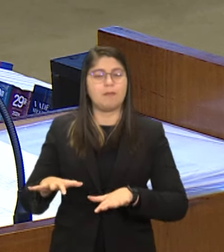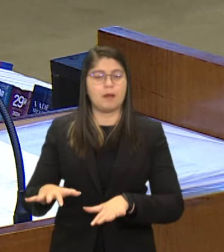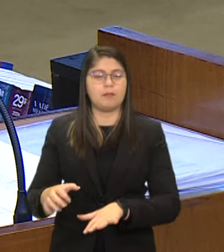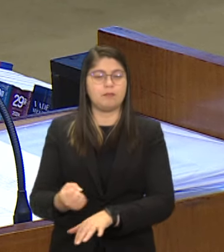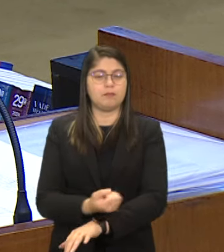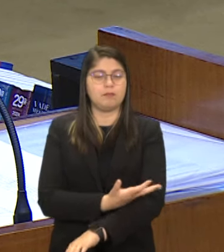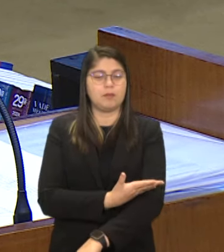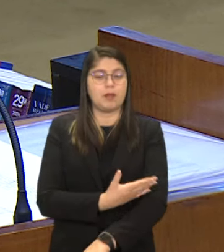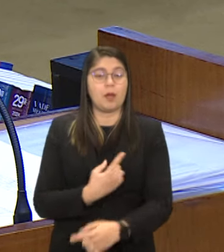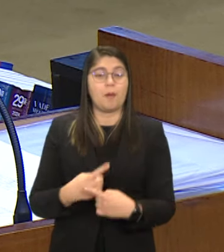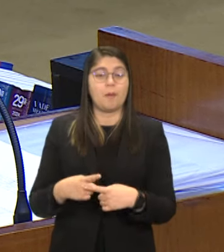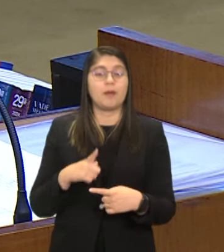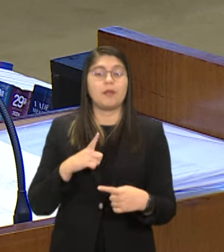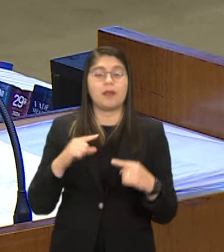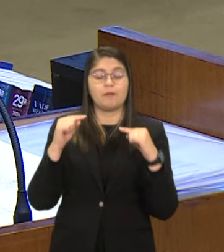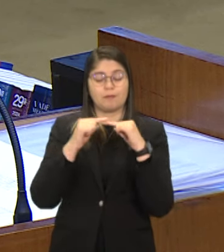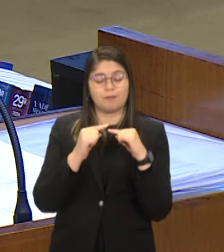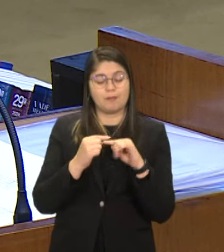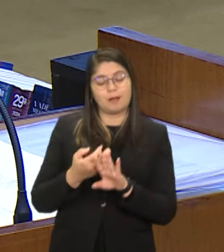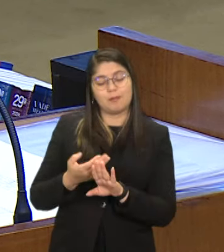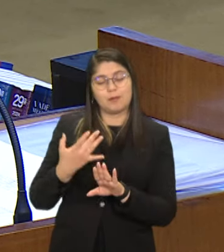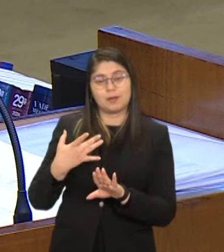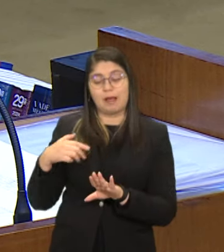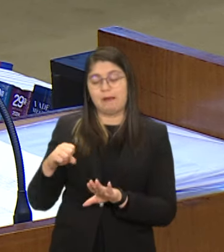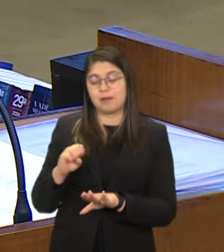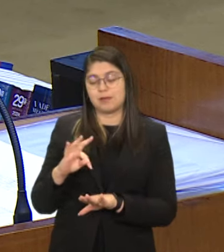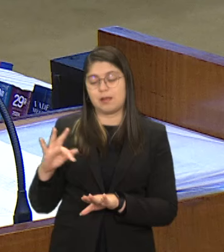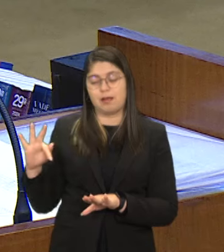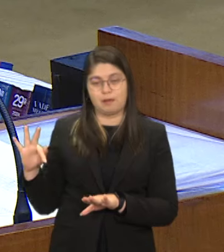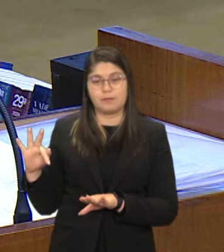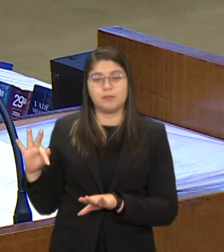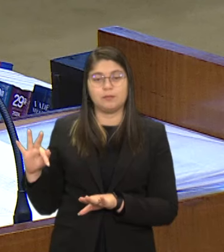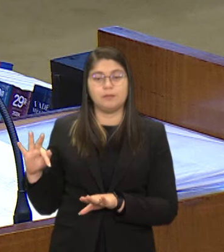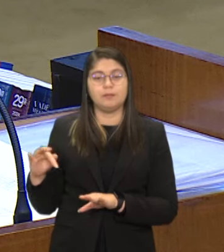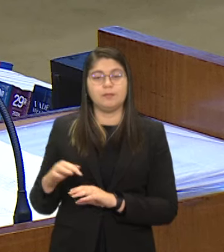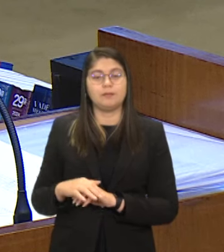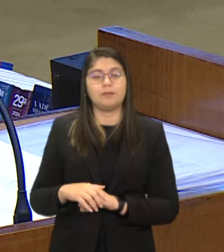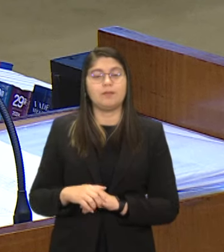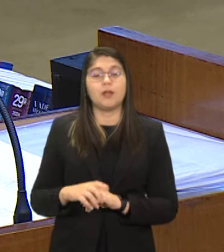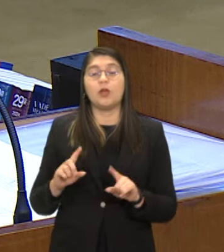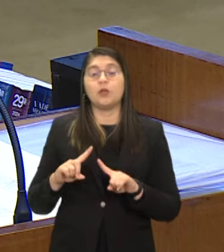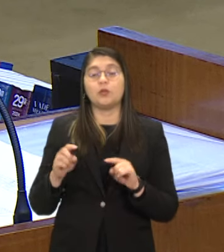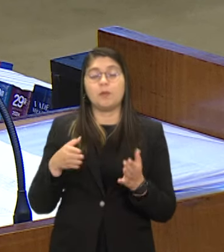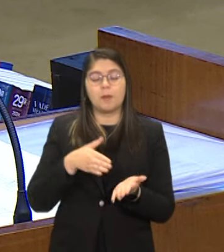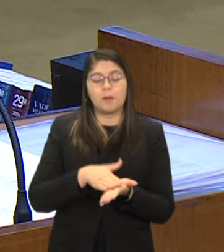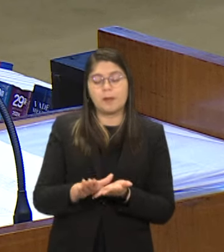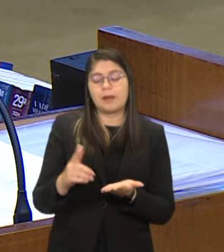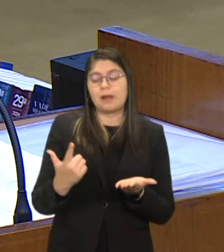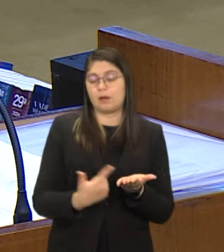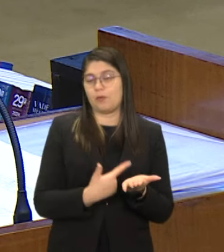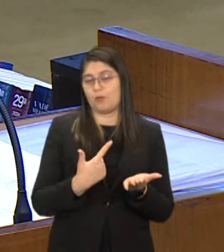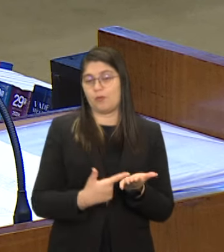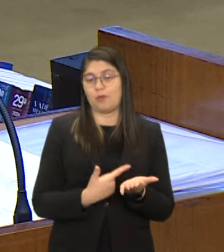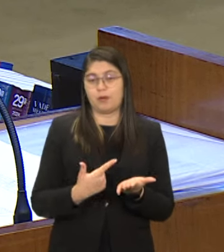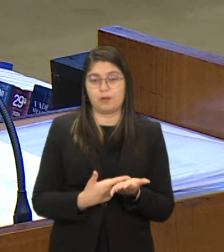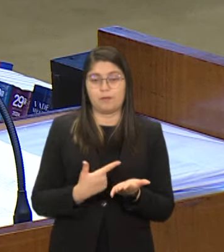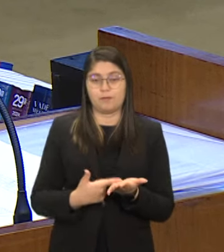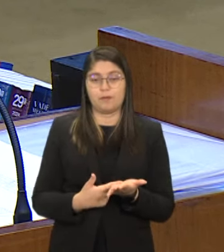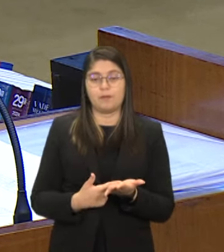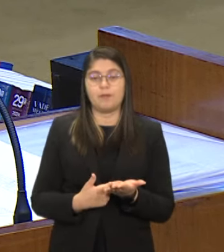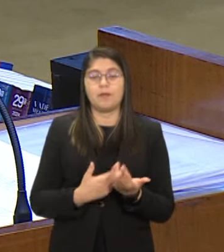aplicado um precedente desse tribunal quando da publicação de um livro, relatou o ministro